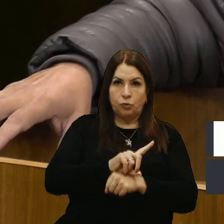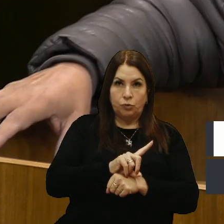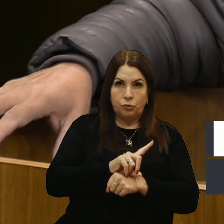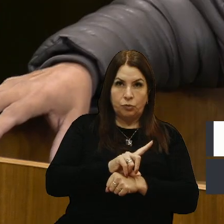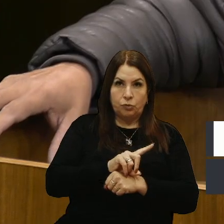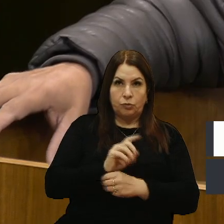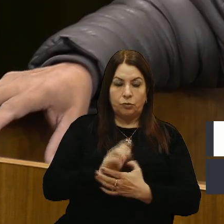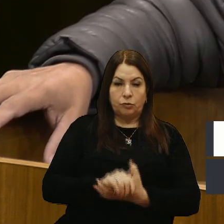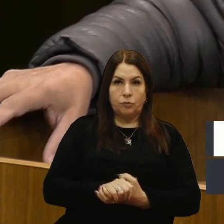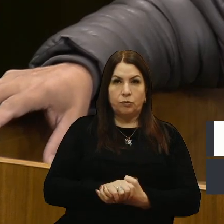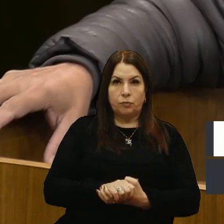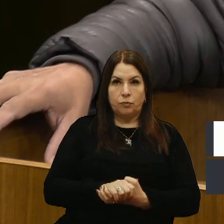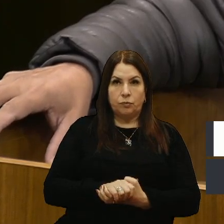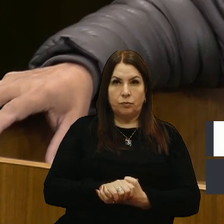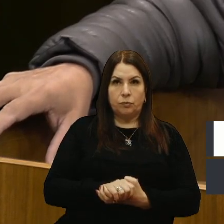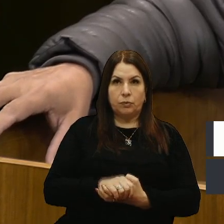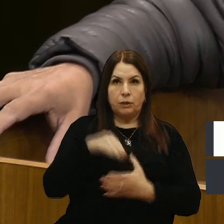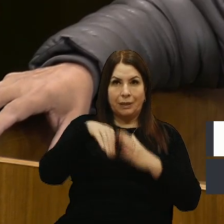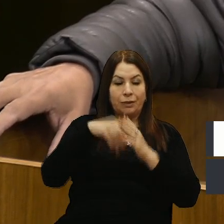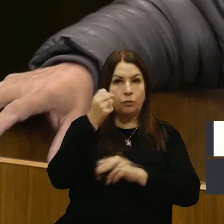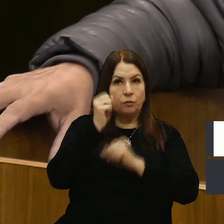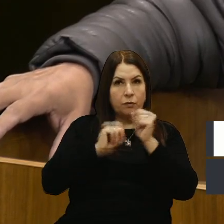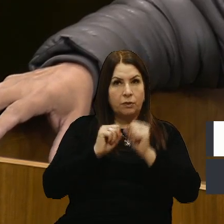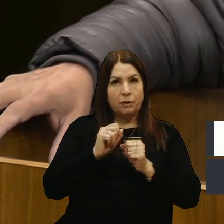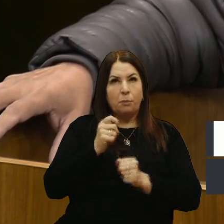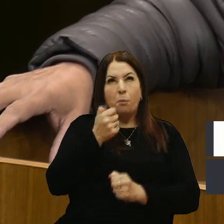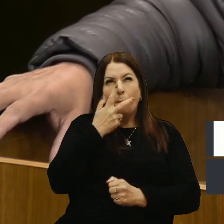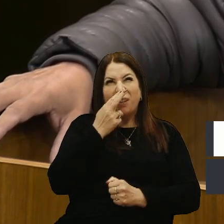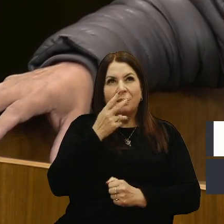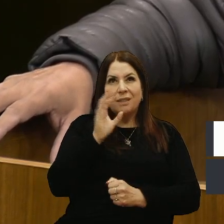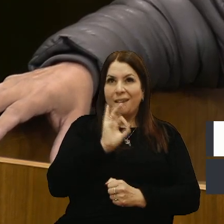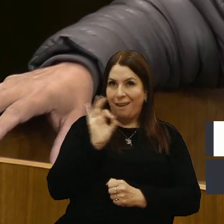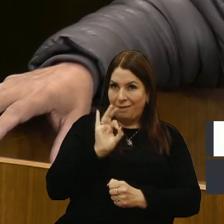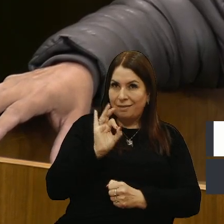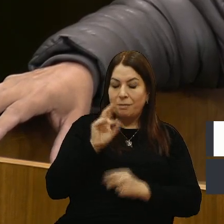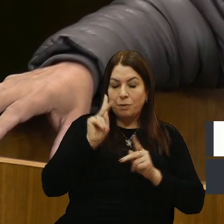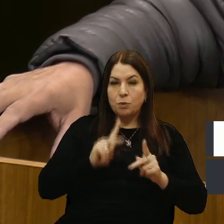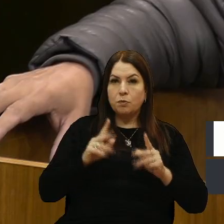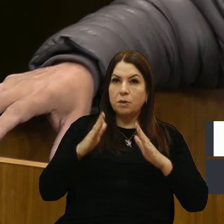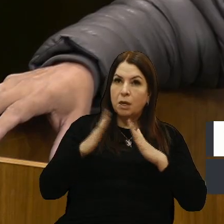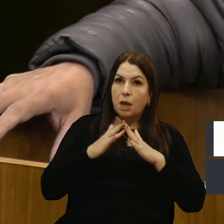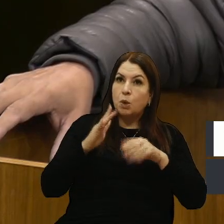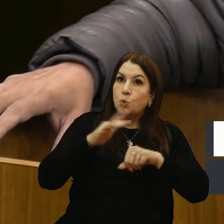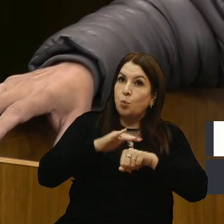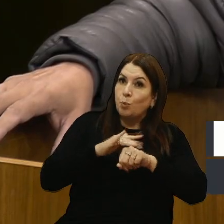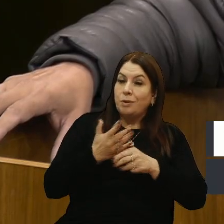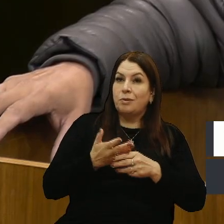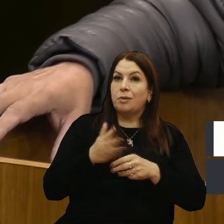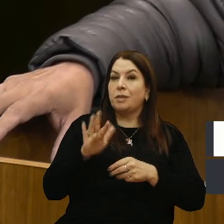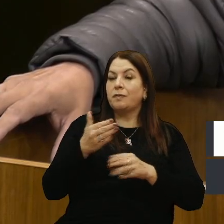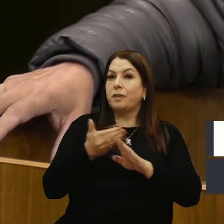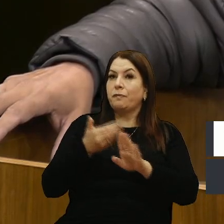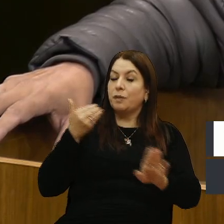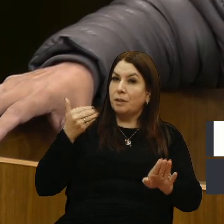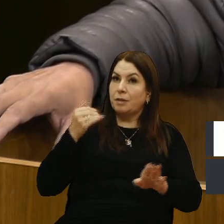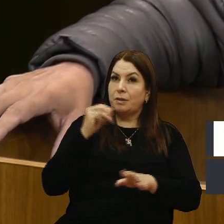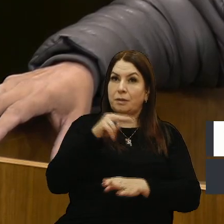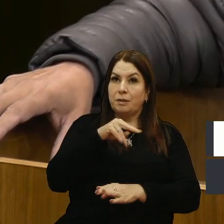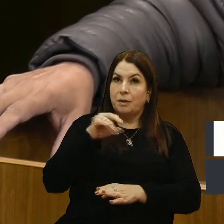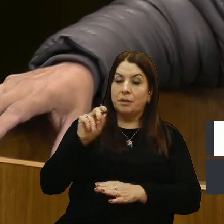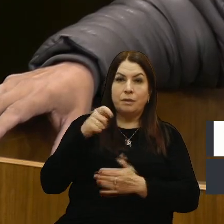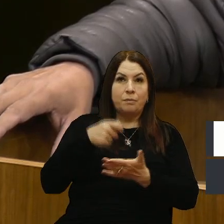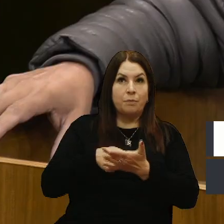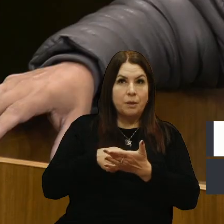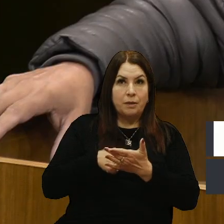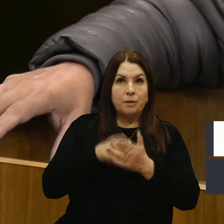15 acidentes por dia nas fábricas. Parece nada, mas são pessoas que ficam em casa doentes, às vezes afastadas, o INSS não